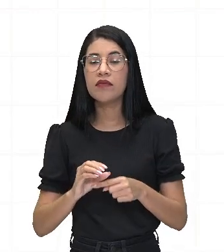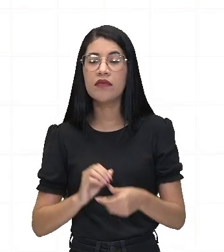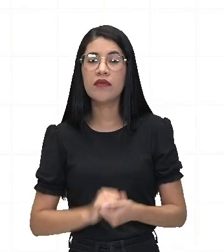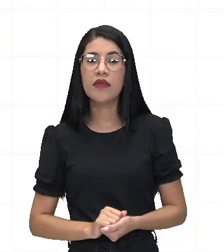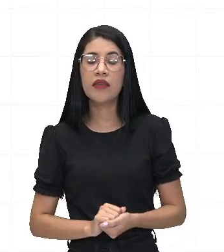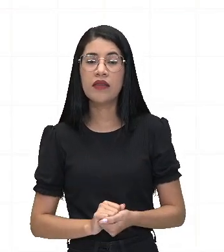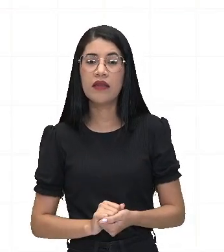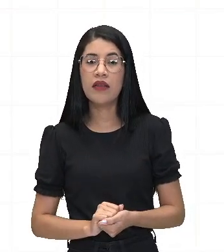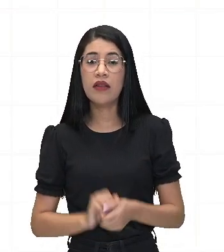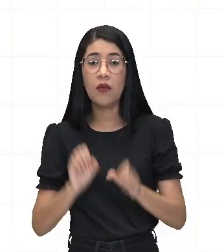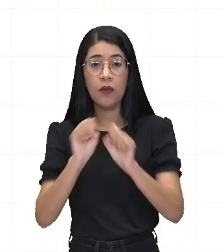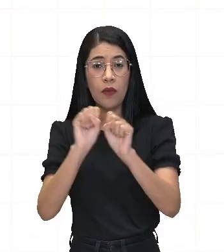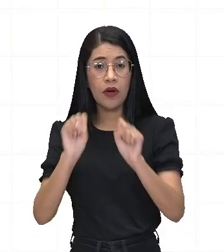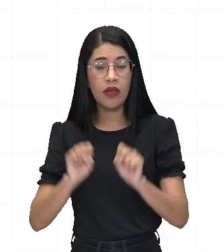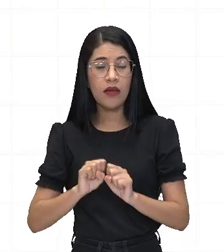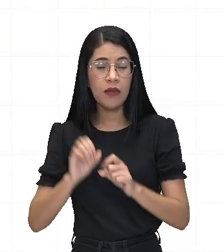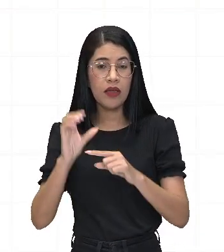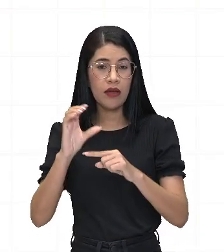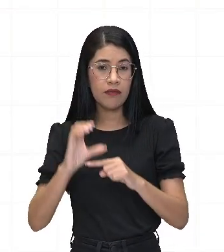foi extinto no ano de